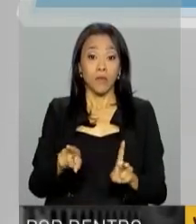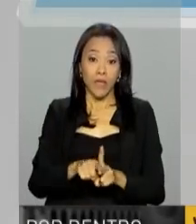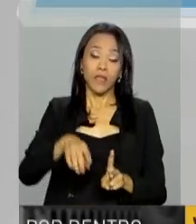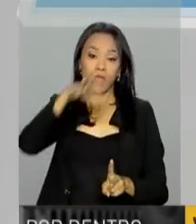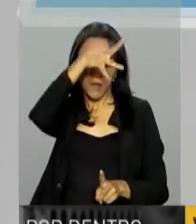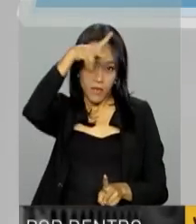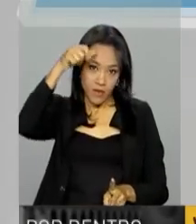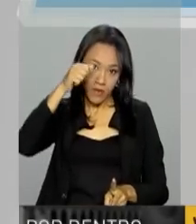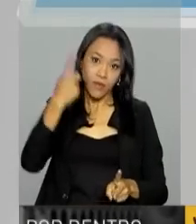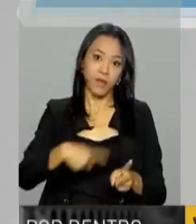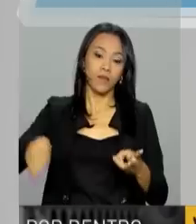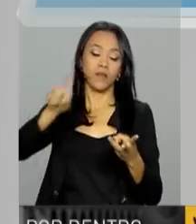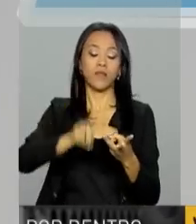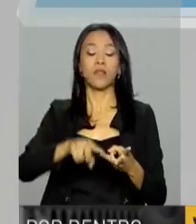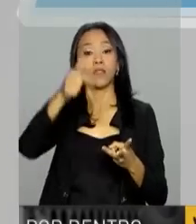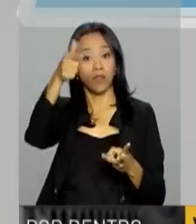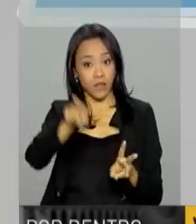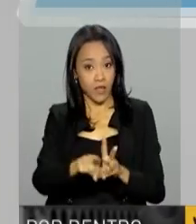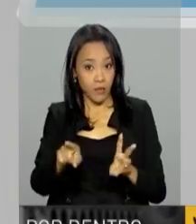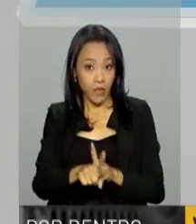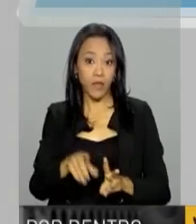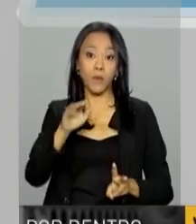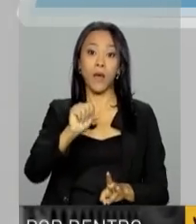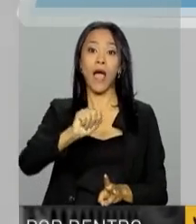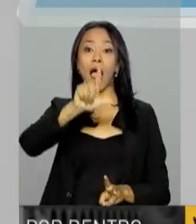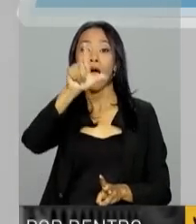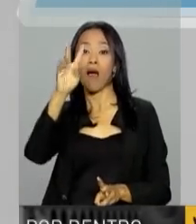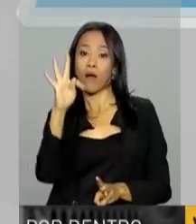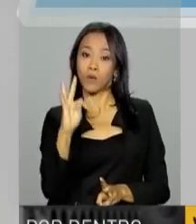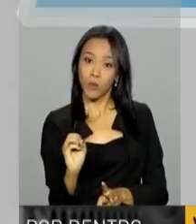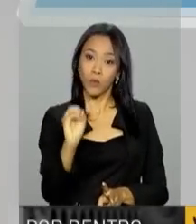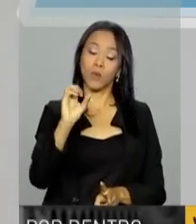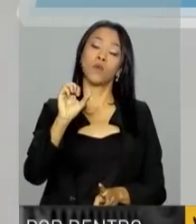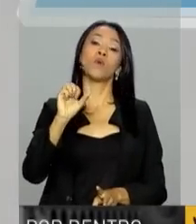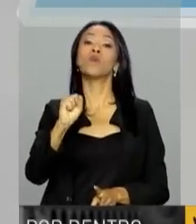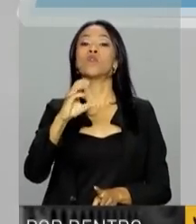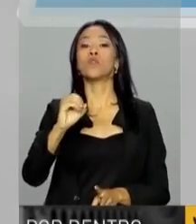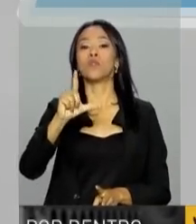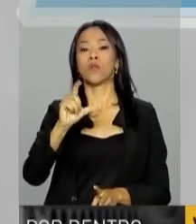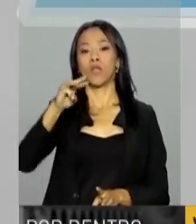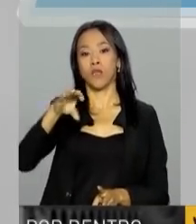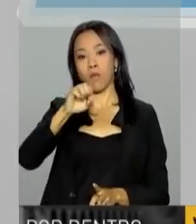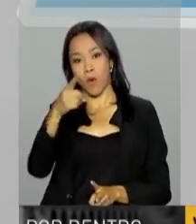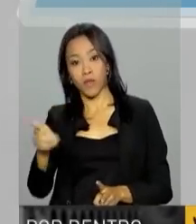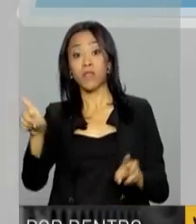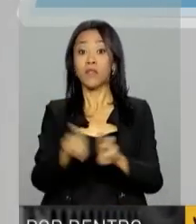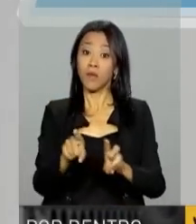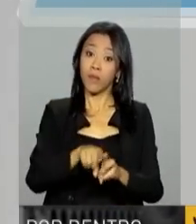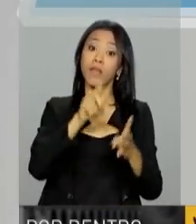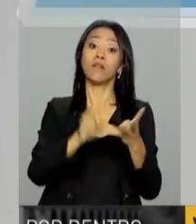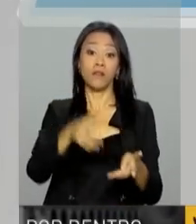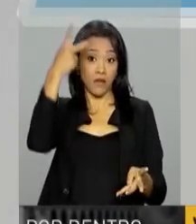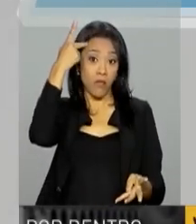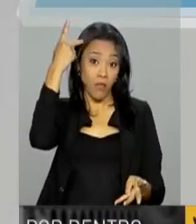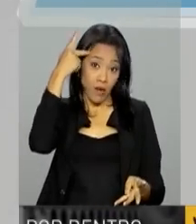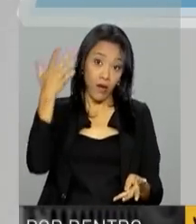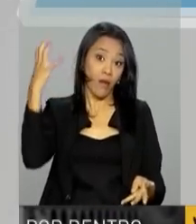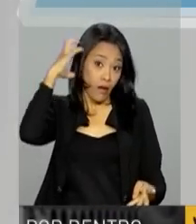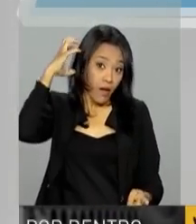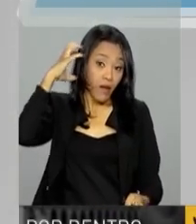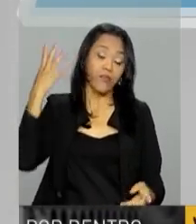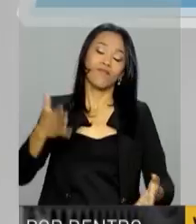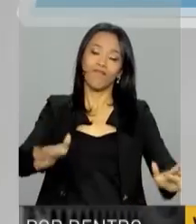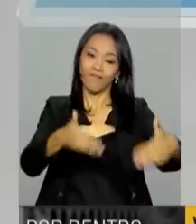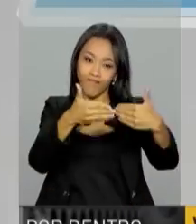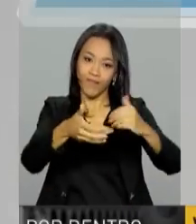da rádio nacional do alto solimões e também são paulo além de várias emissoras de rádio nosso movimento também o senhor ministro